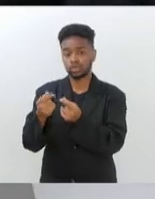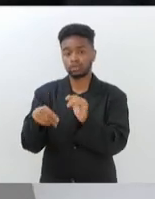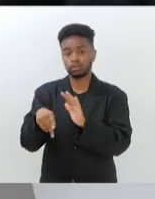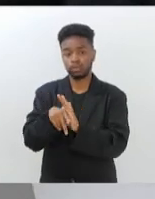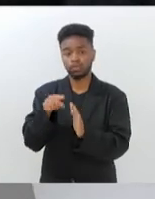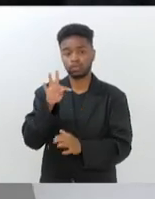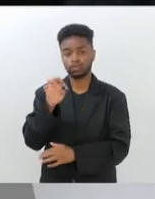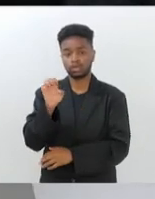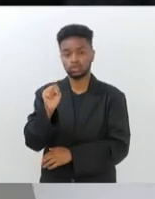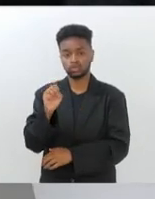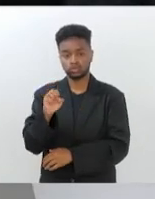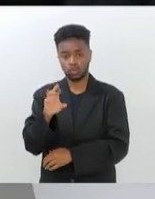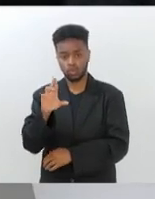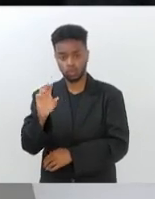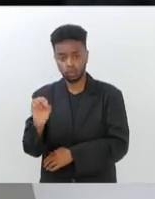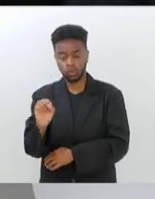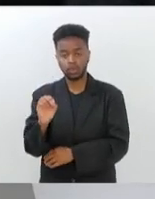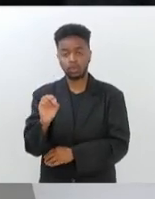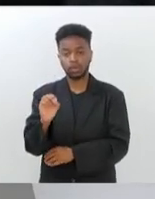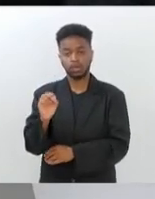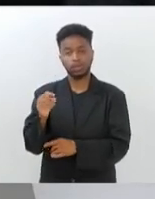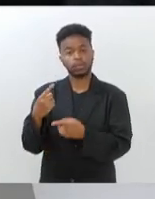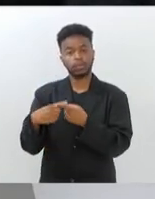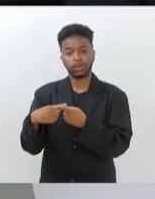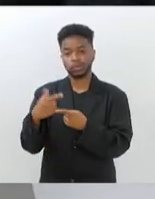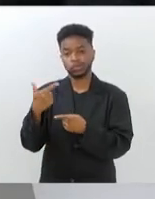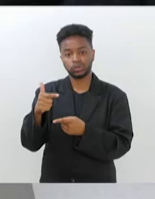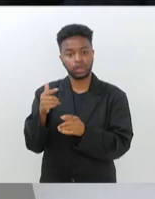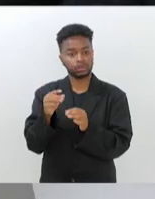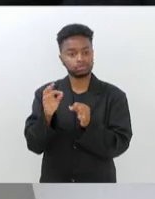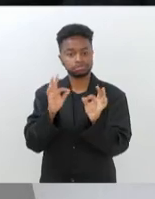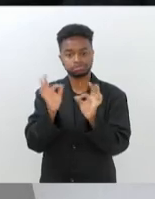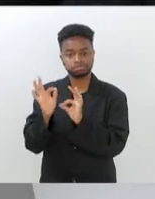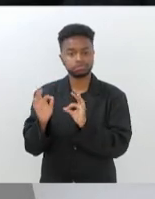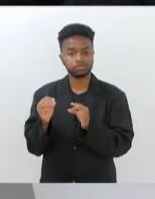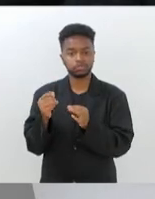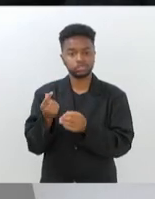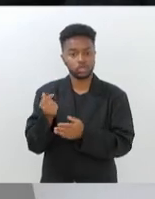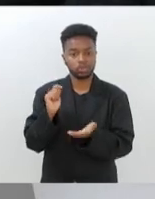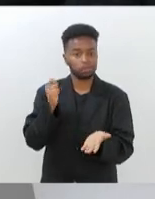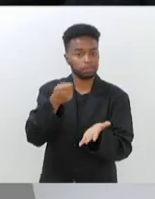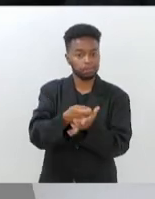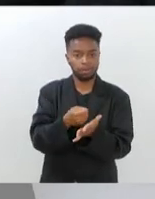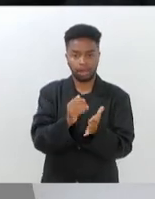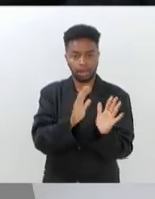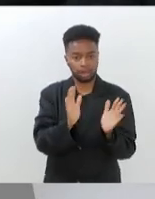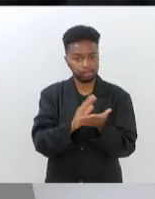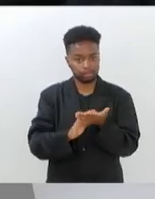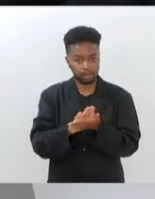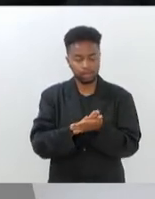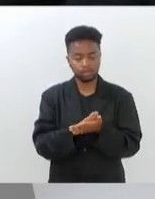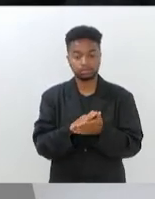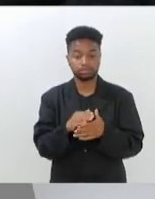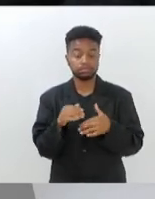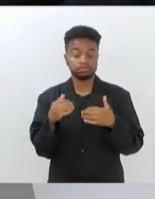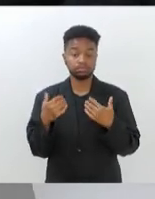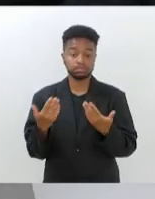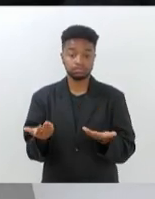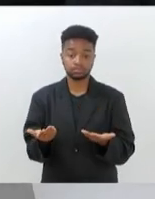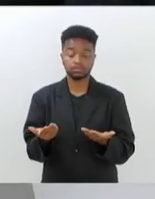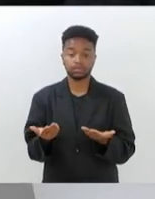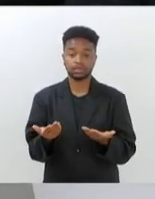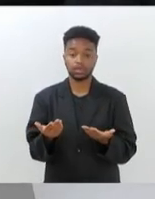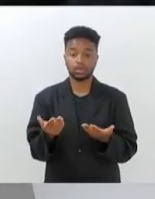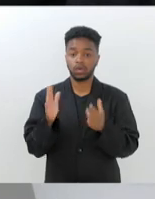porque não tem nenhum fundo que vai poder custear essas despesas essa essa